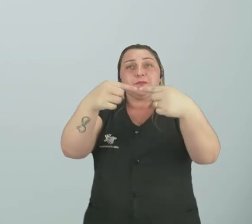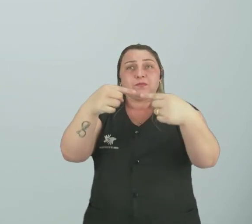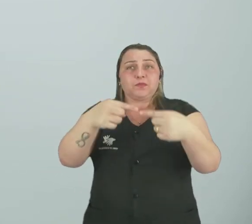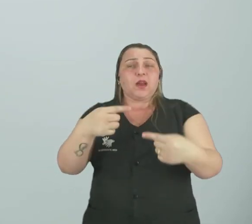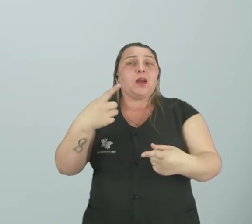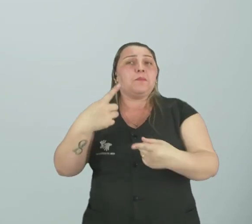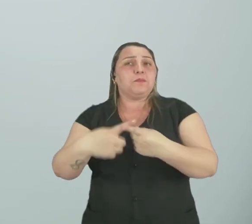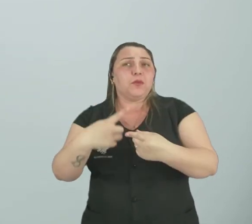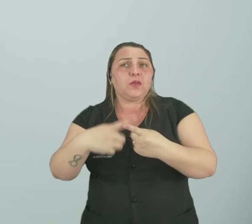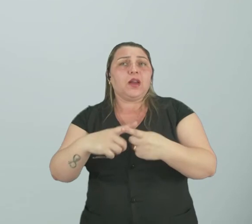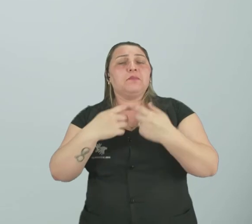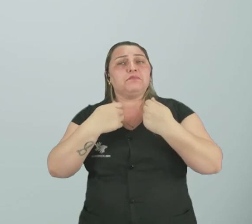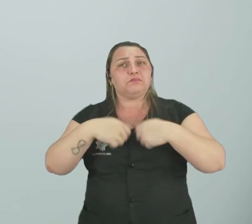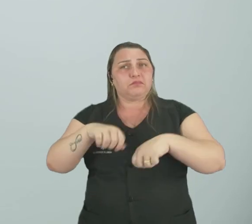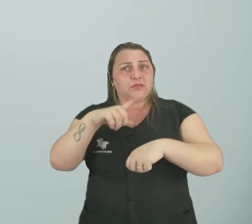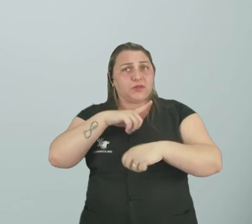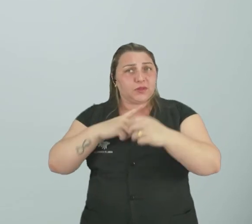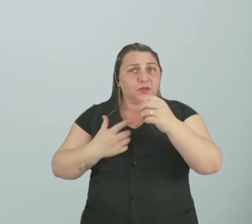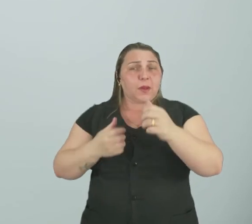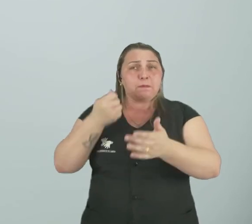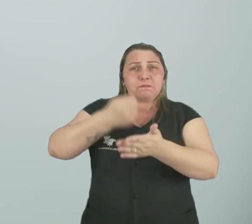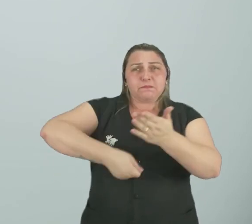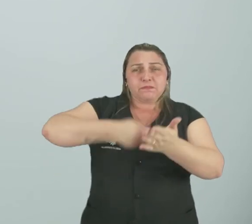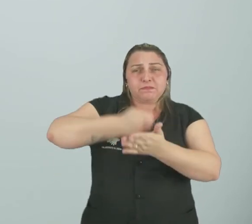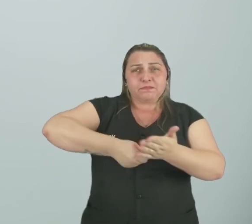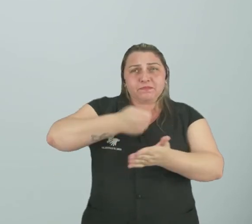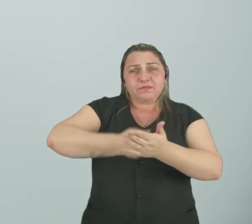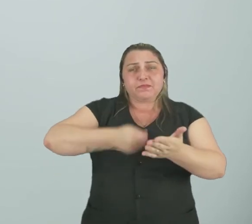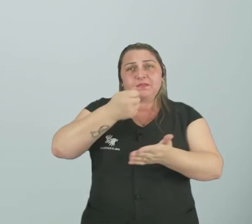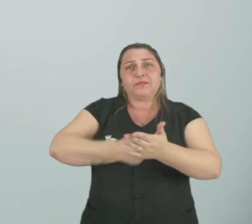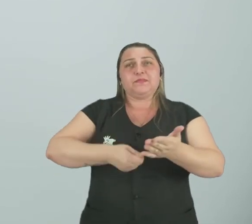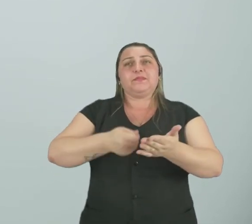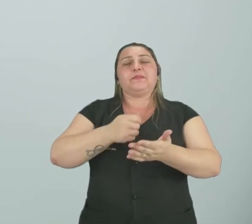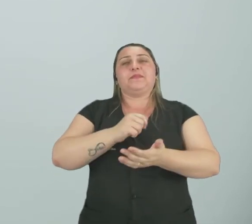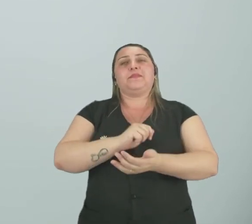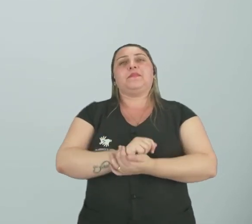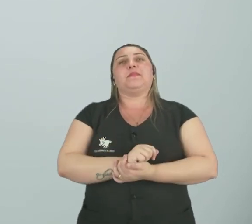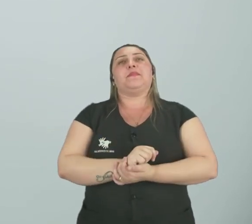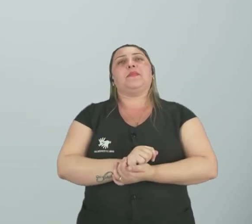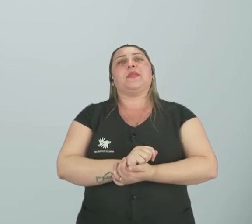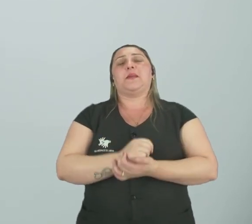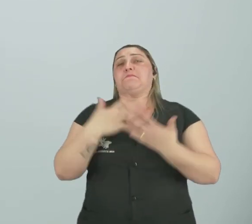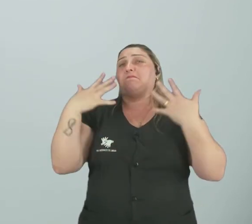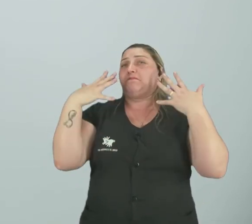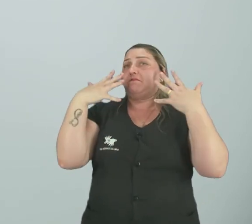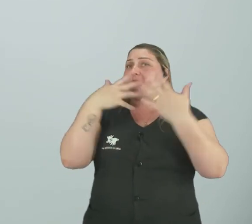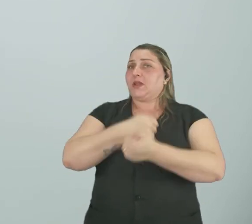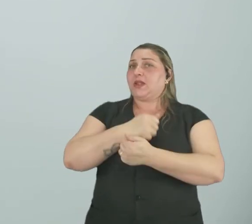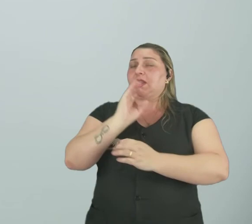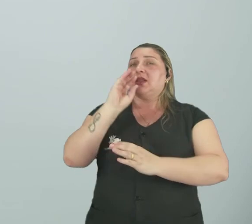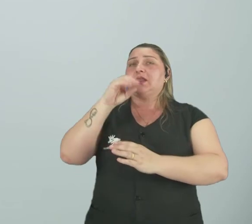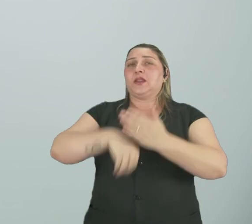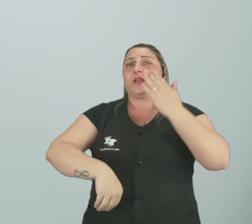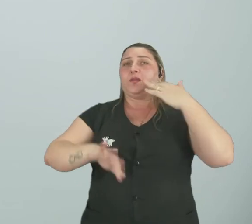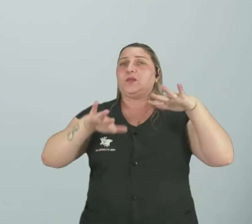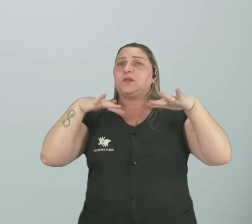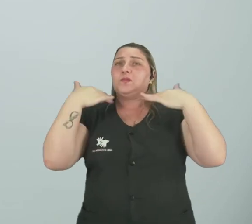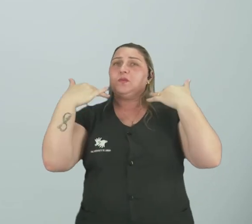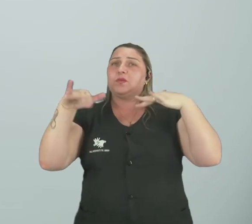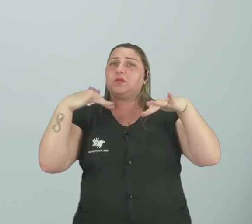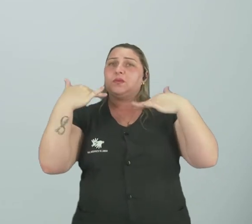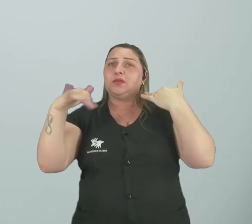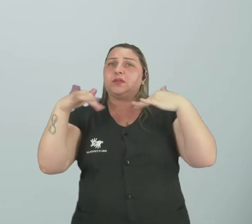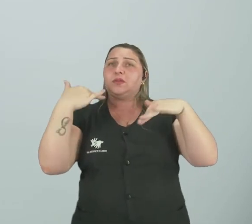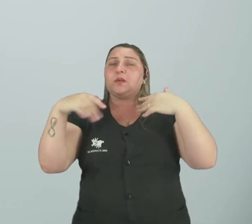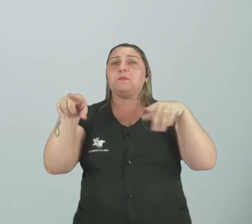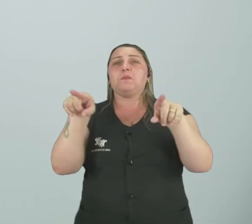técnico-combinatórios, o porquê que exige essa tal beleza dentro dos movimentos, né? Então, porque